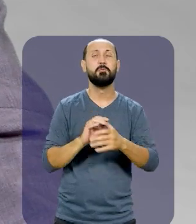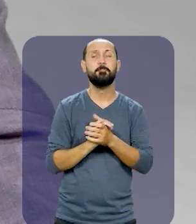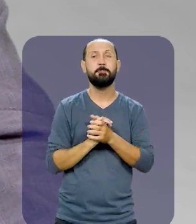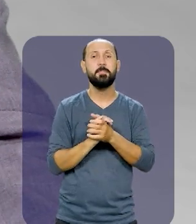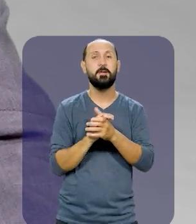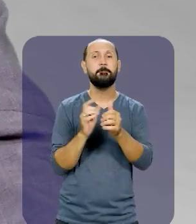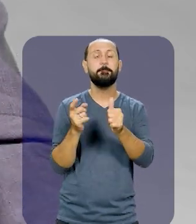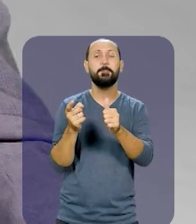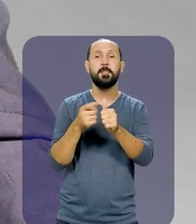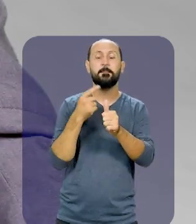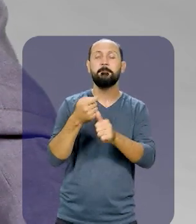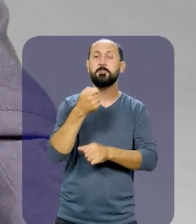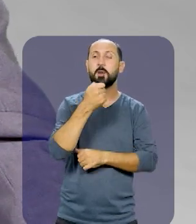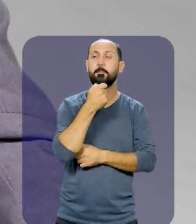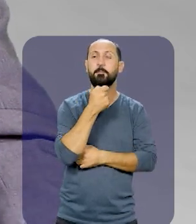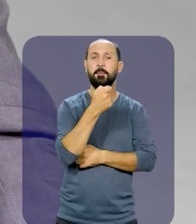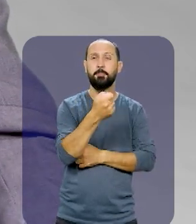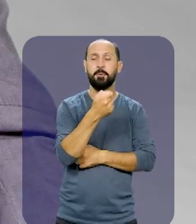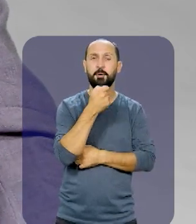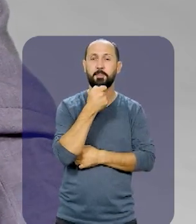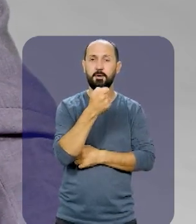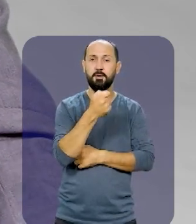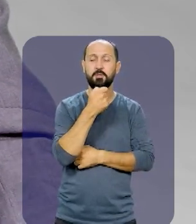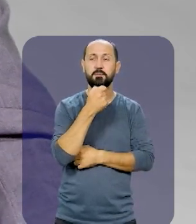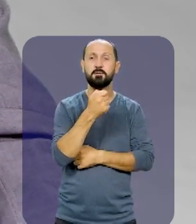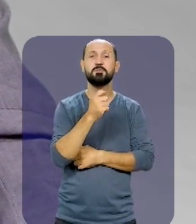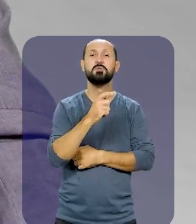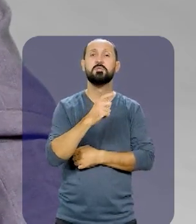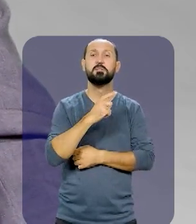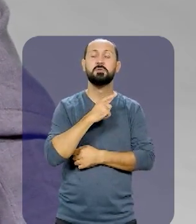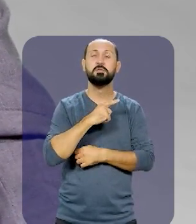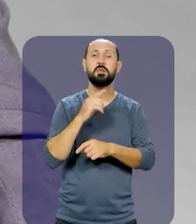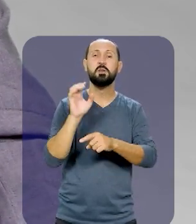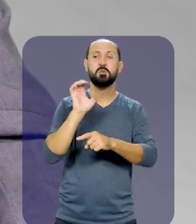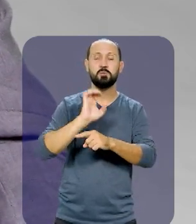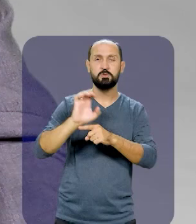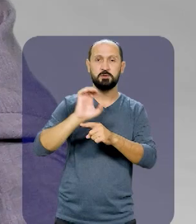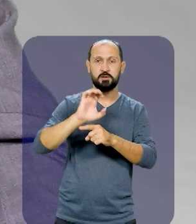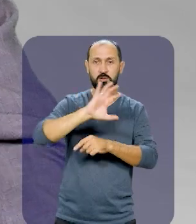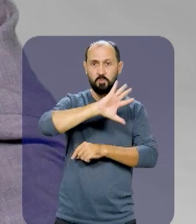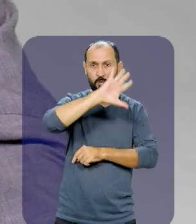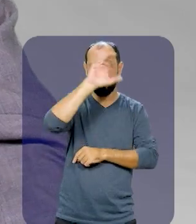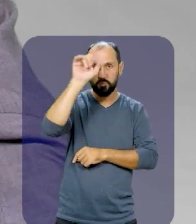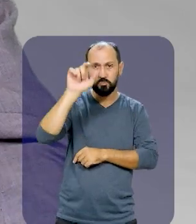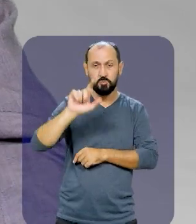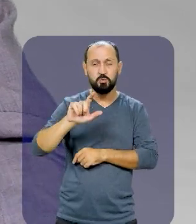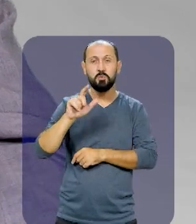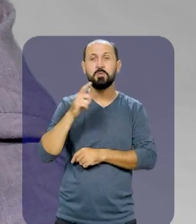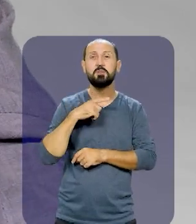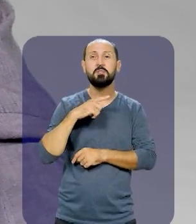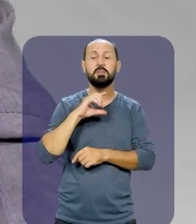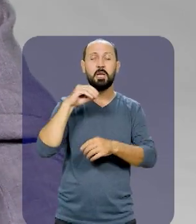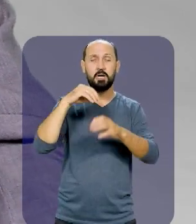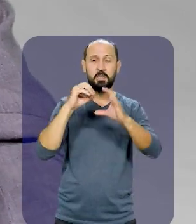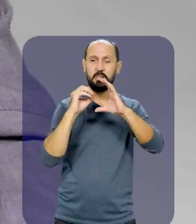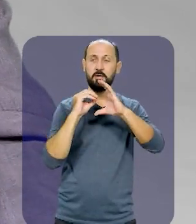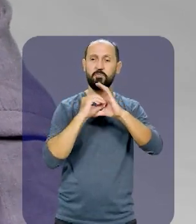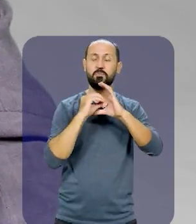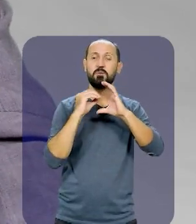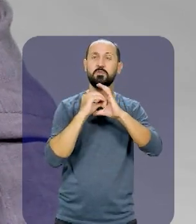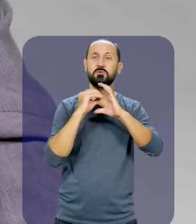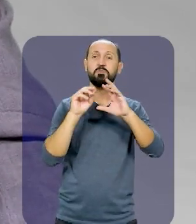É a primeira entrevista que nós temos no estado do Mato Grosso do Sul, quiçá no